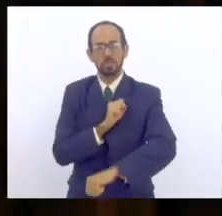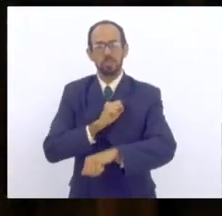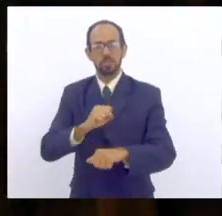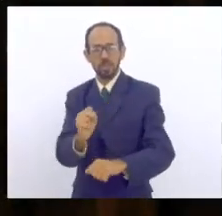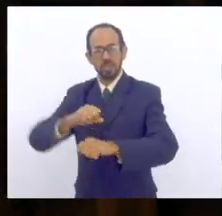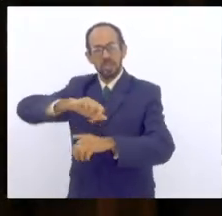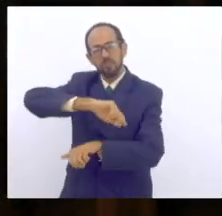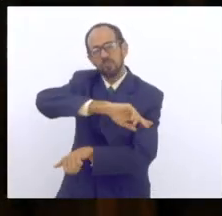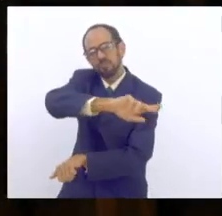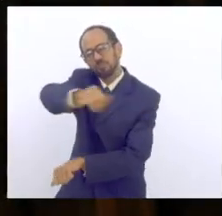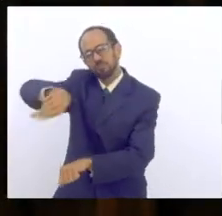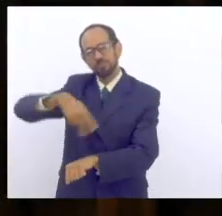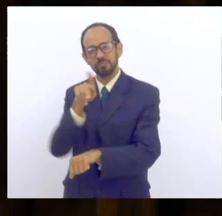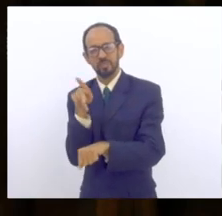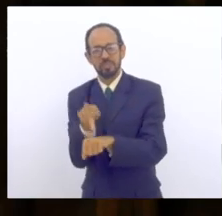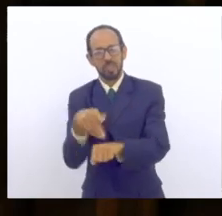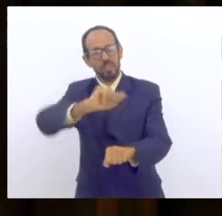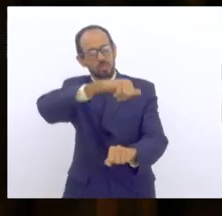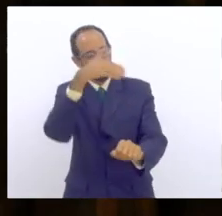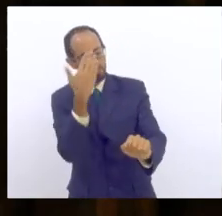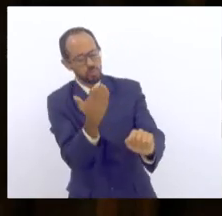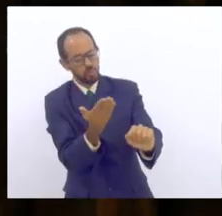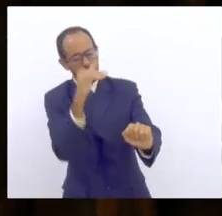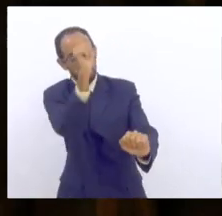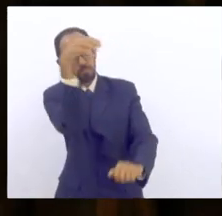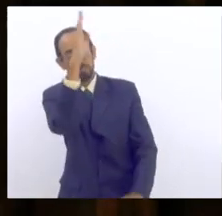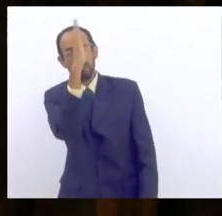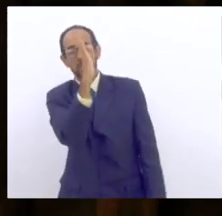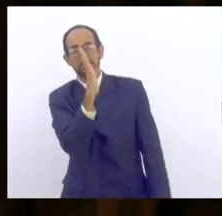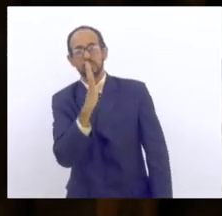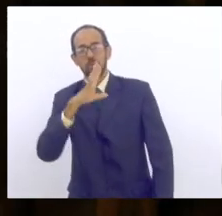em todas as línguas do Brasil